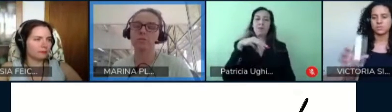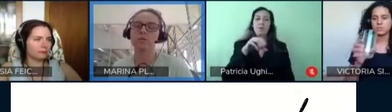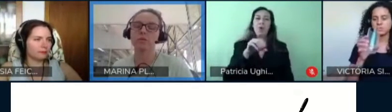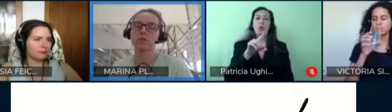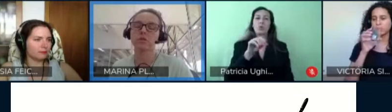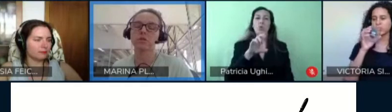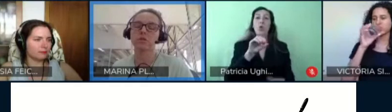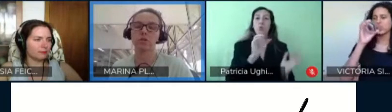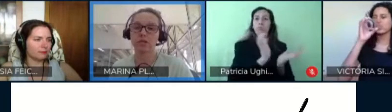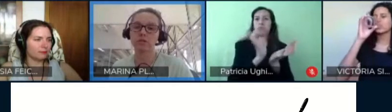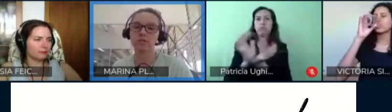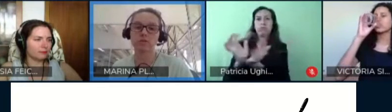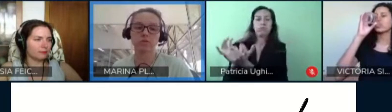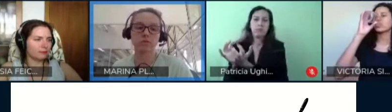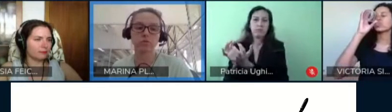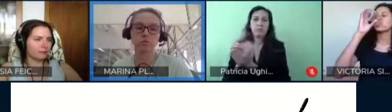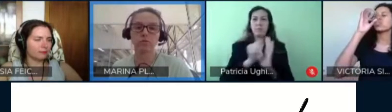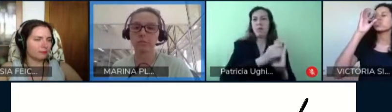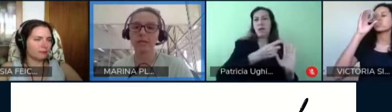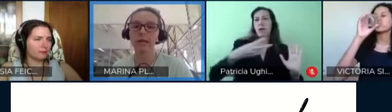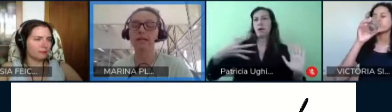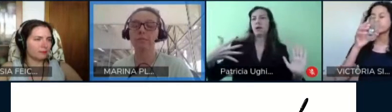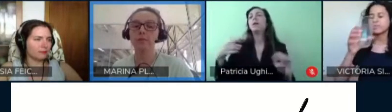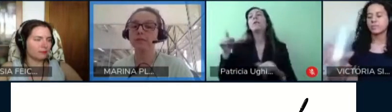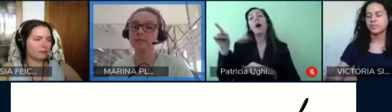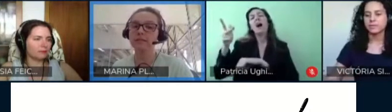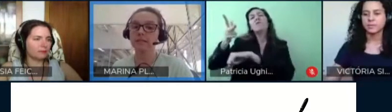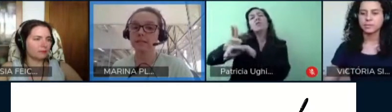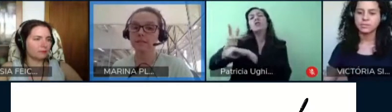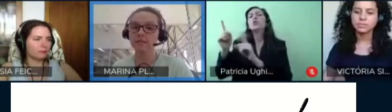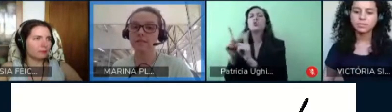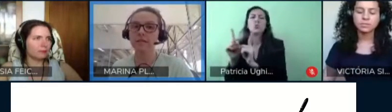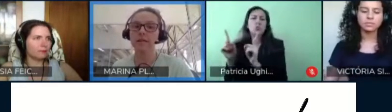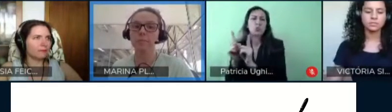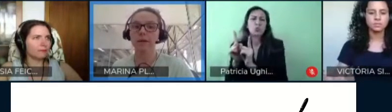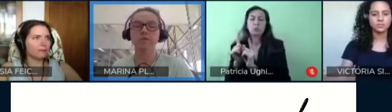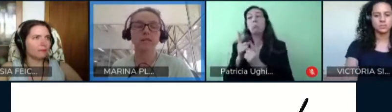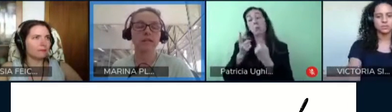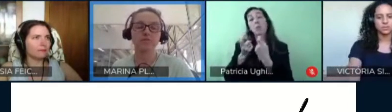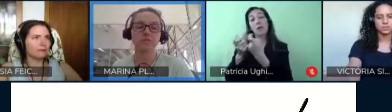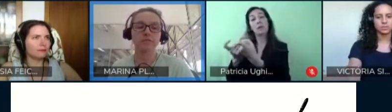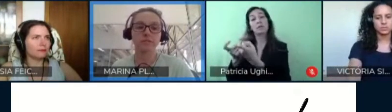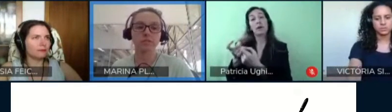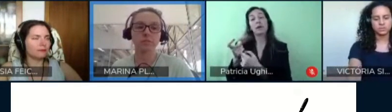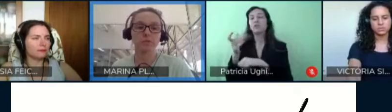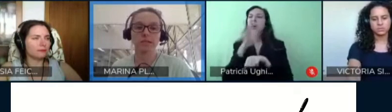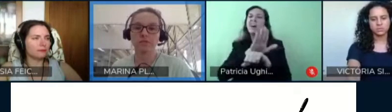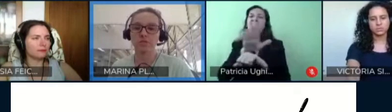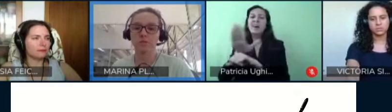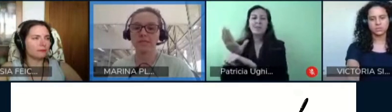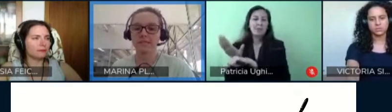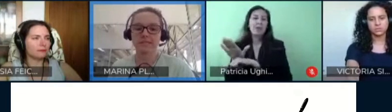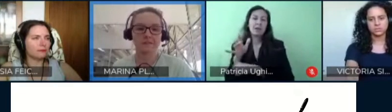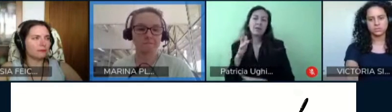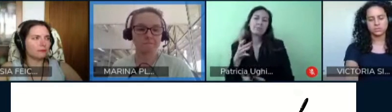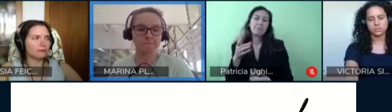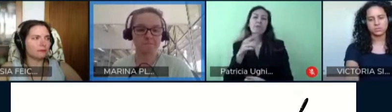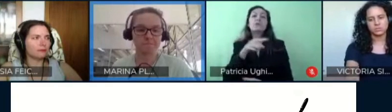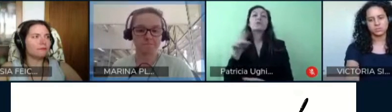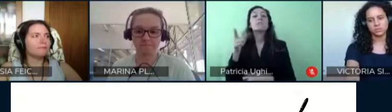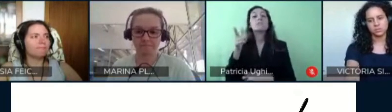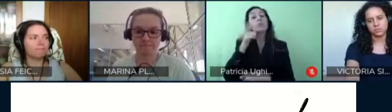menos uma, duas, a gente tem os videozinhos curtos também, que podem ser interessantes para auxiliar vocês no processo de